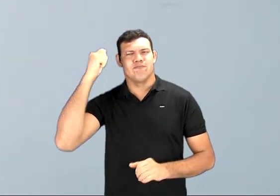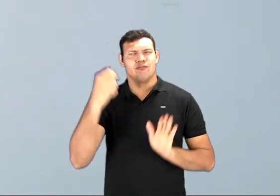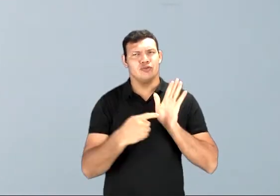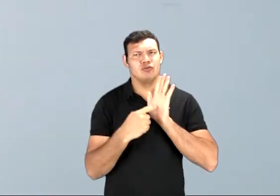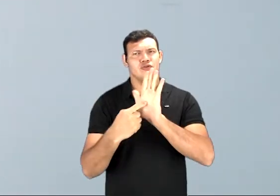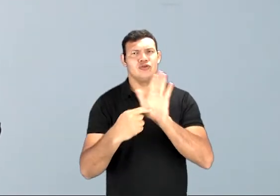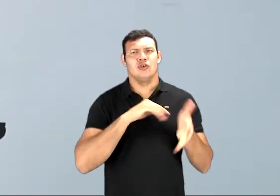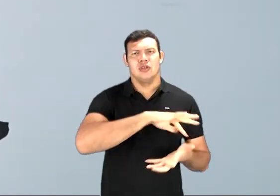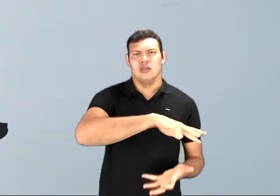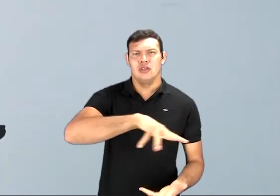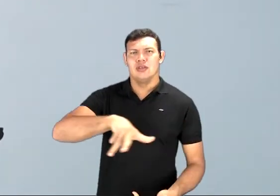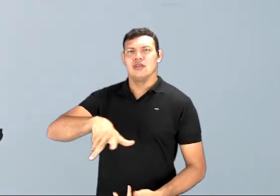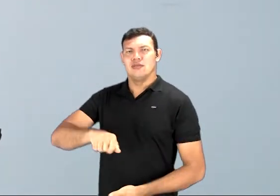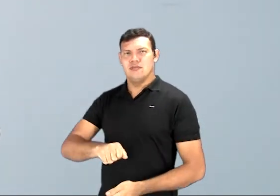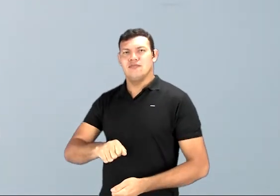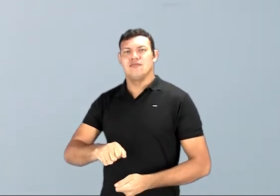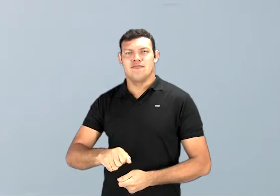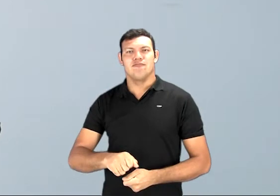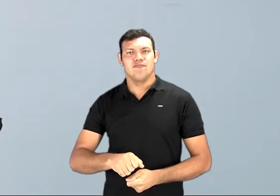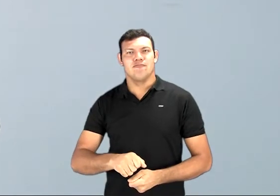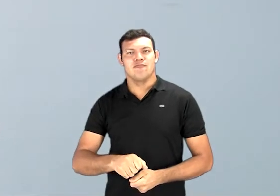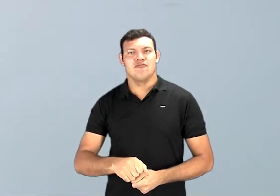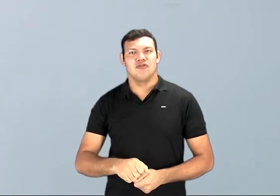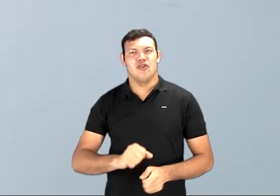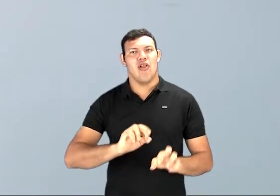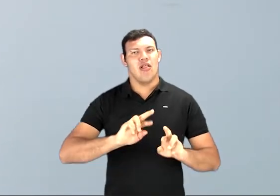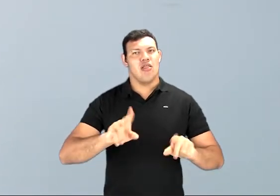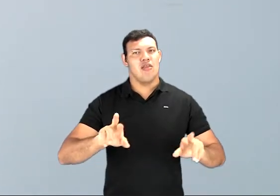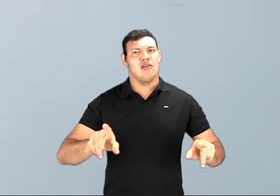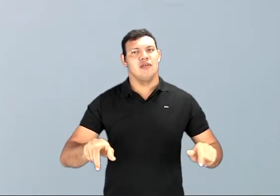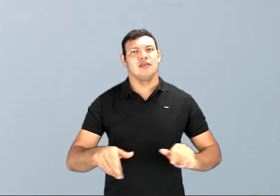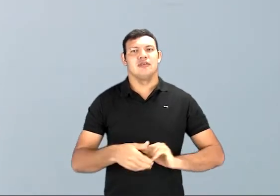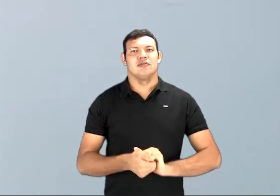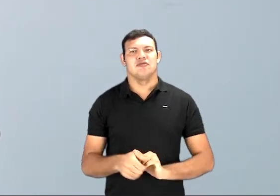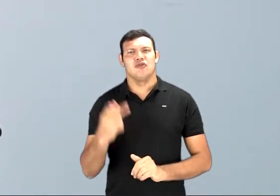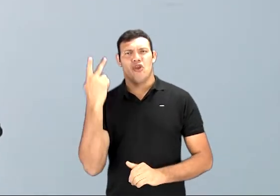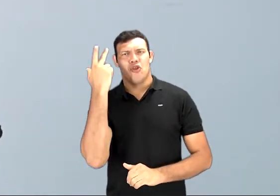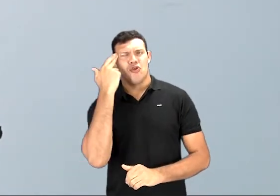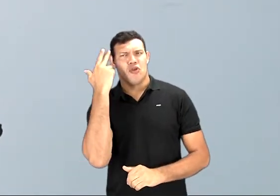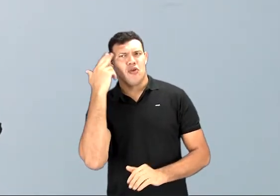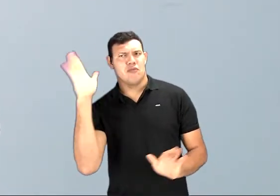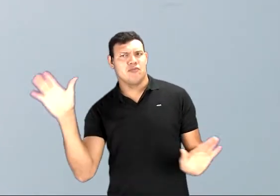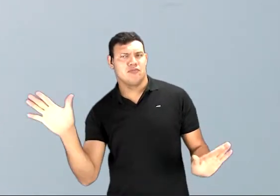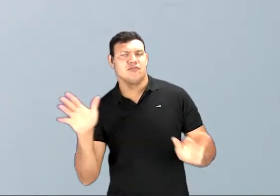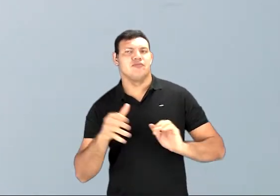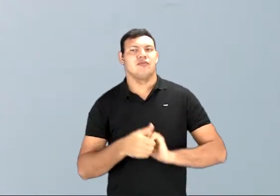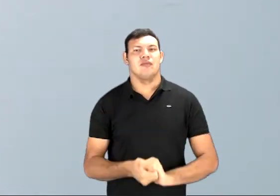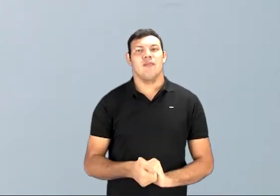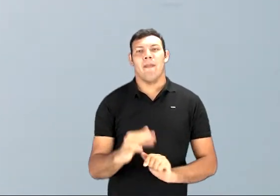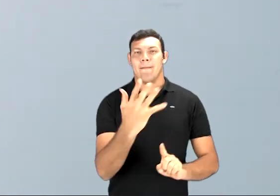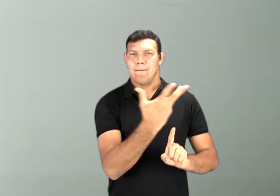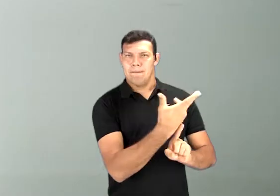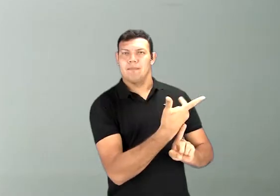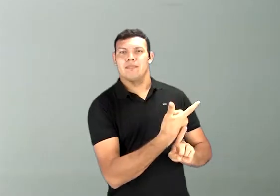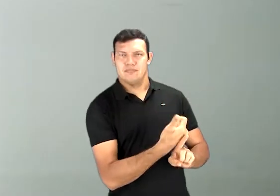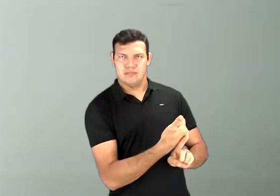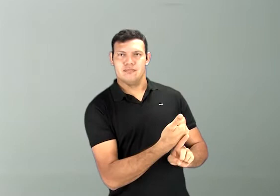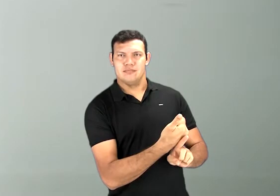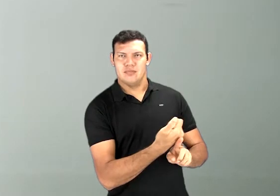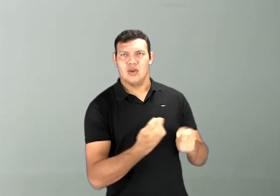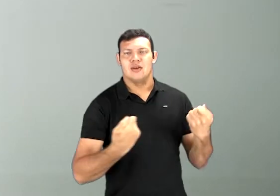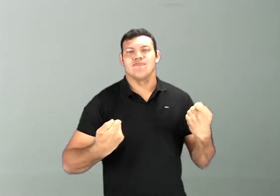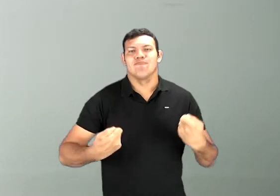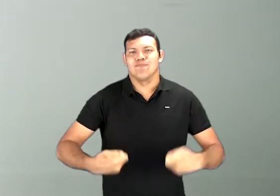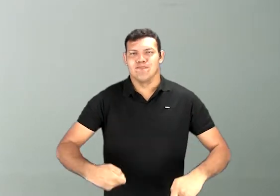forma diferente da que ele estava habituado. Lembram-se que nós vínhamos falando que na arte, o artista ele